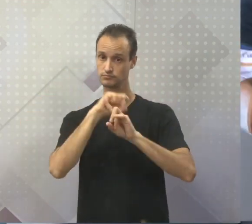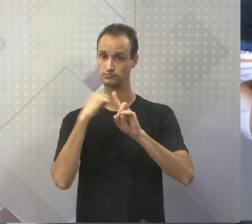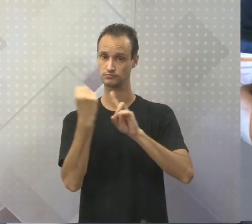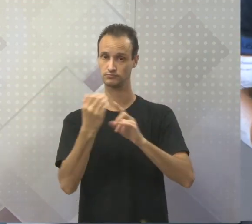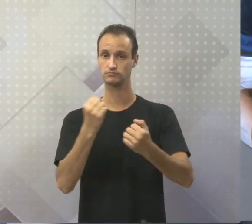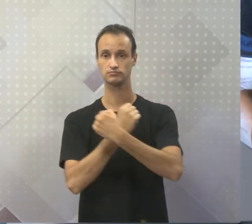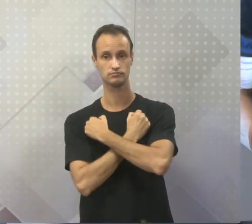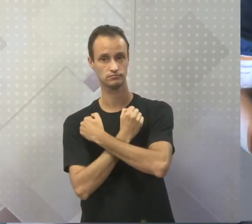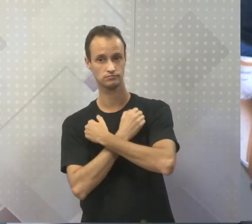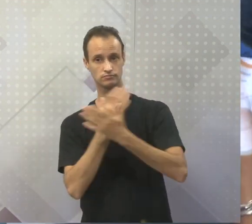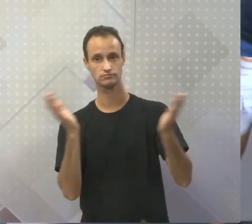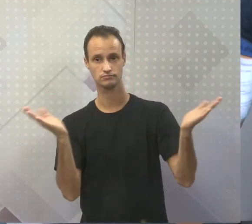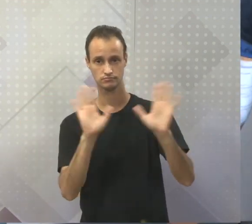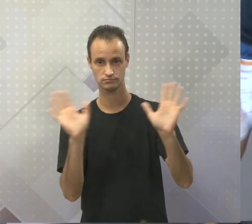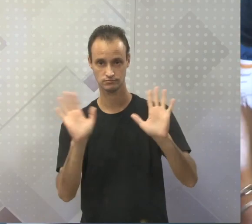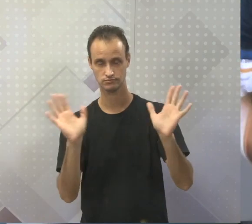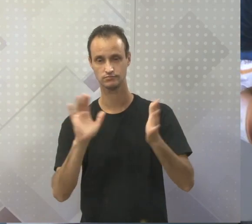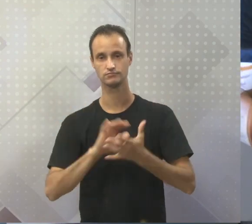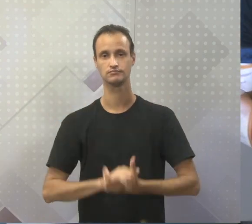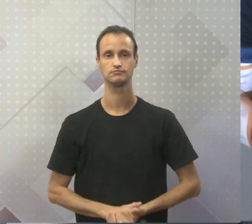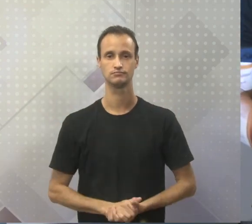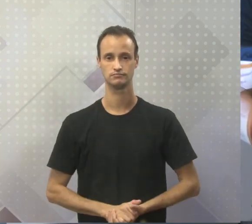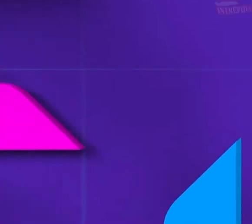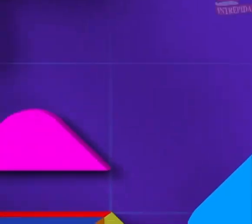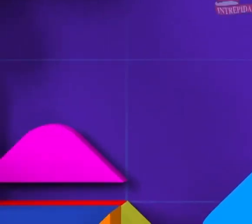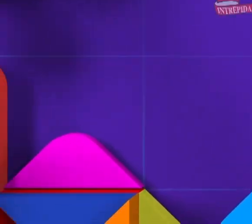Um abraço e até a nossa próxima aula.